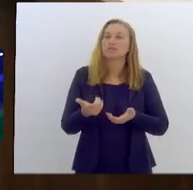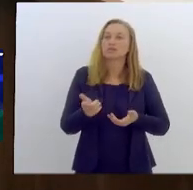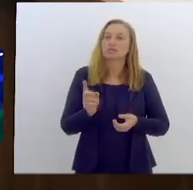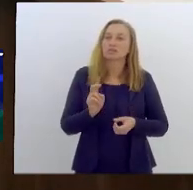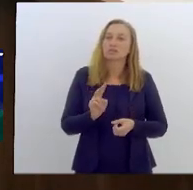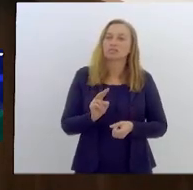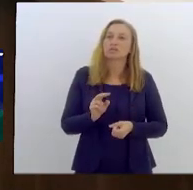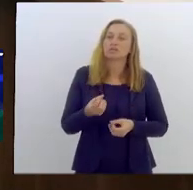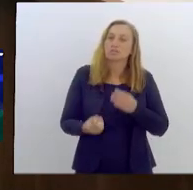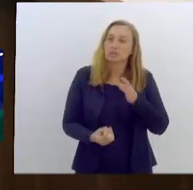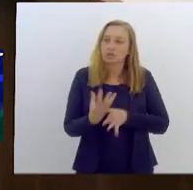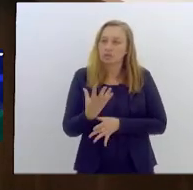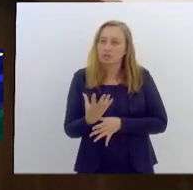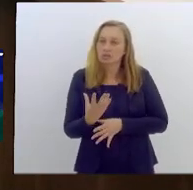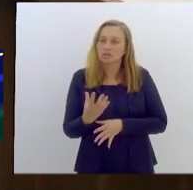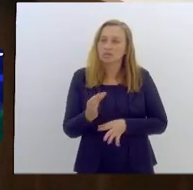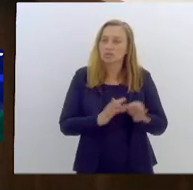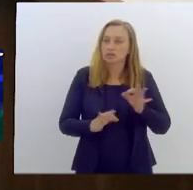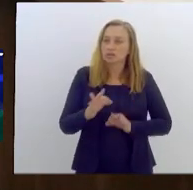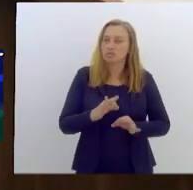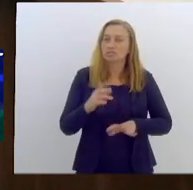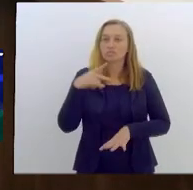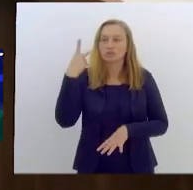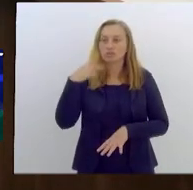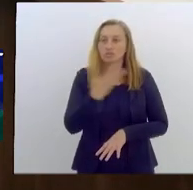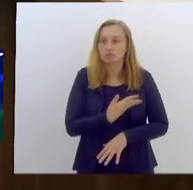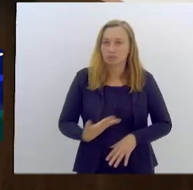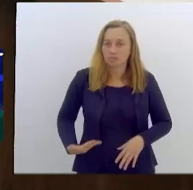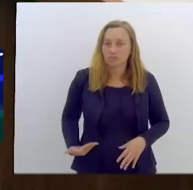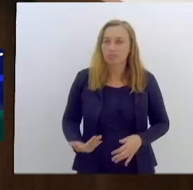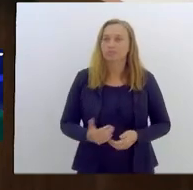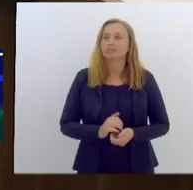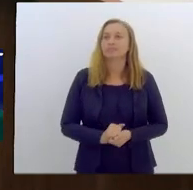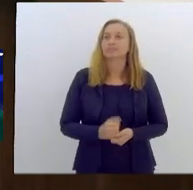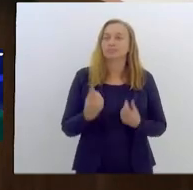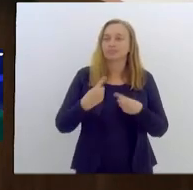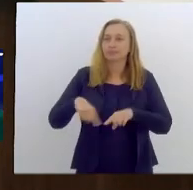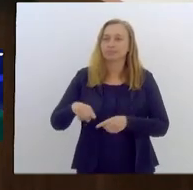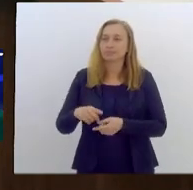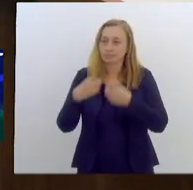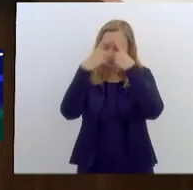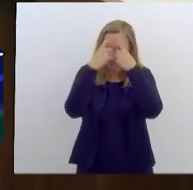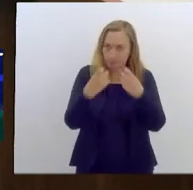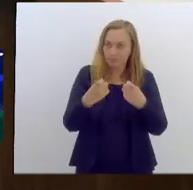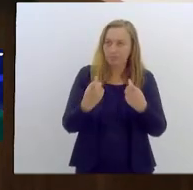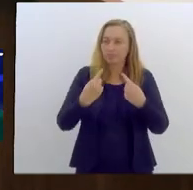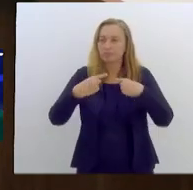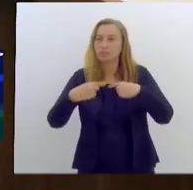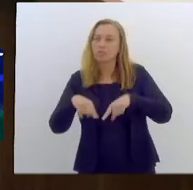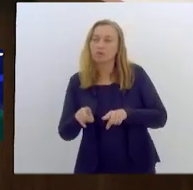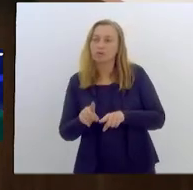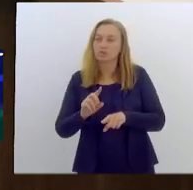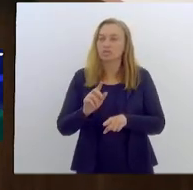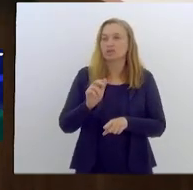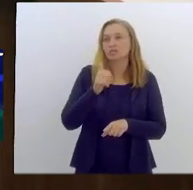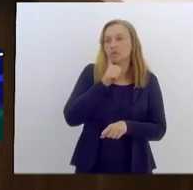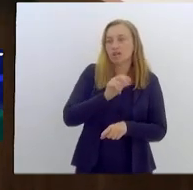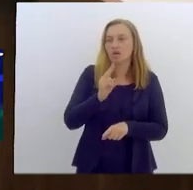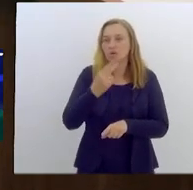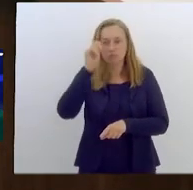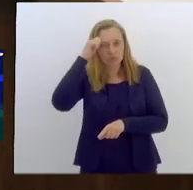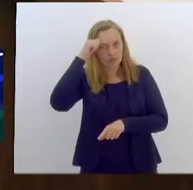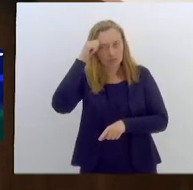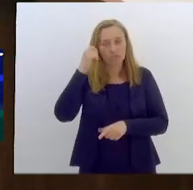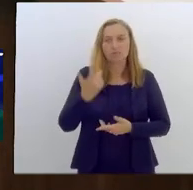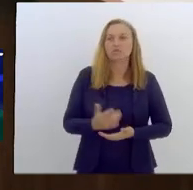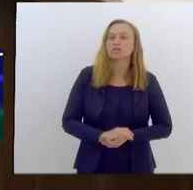da produção e da formulação de políticas públicas para combate à violência, seja contra as mulheres ou os negros e negras. O